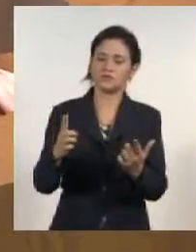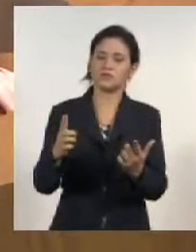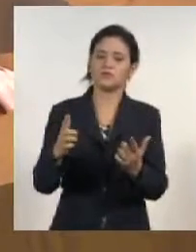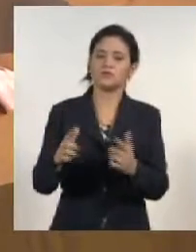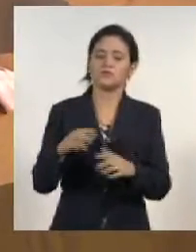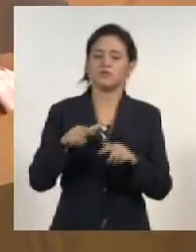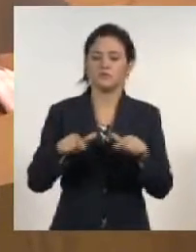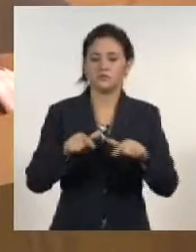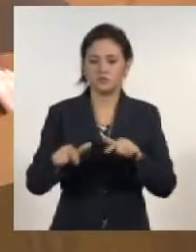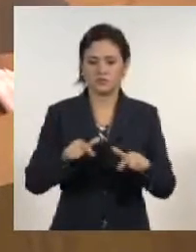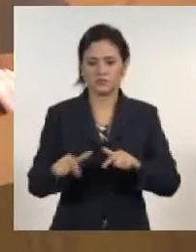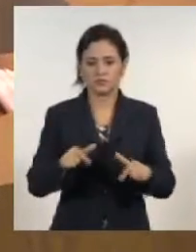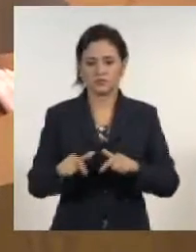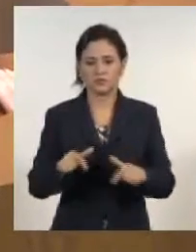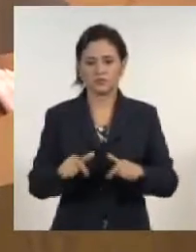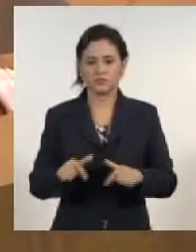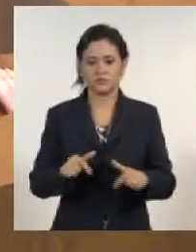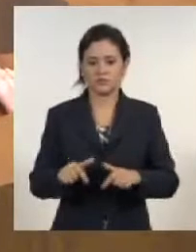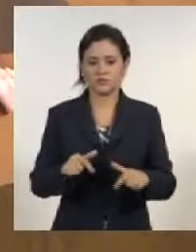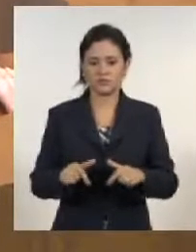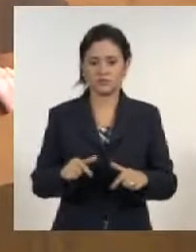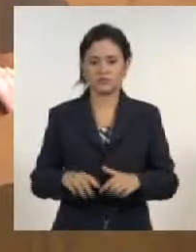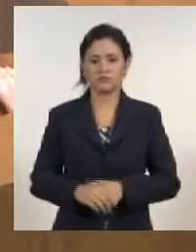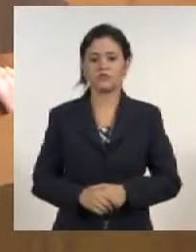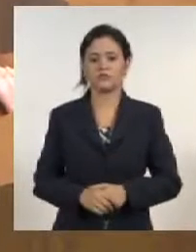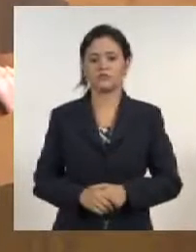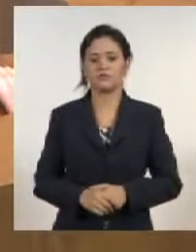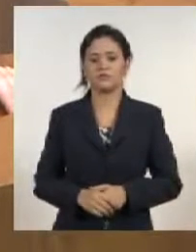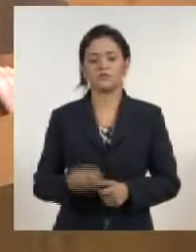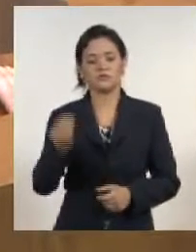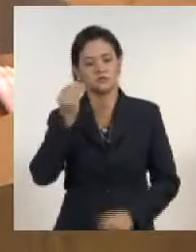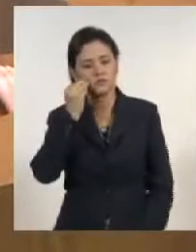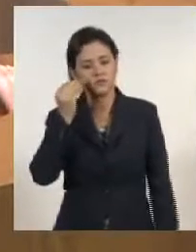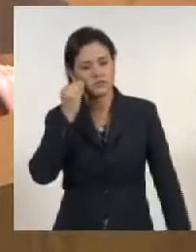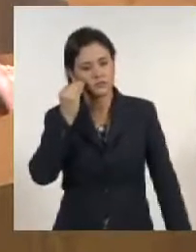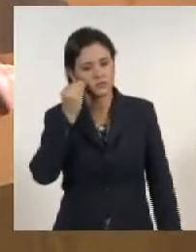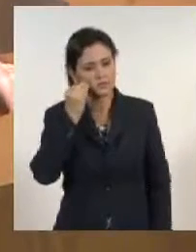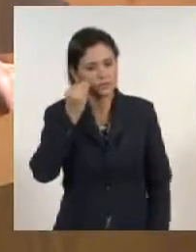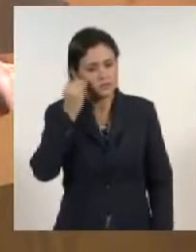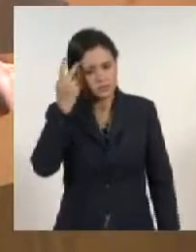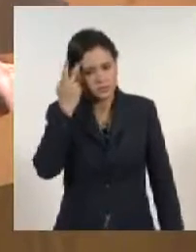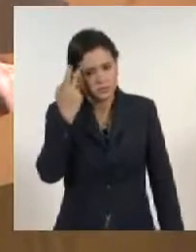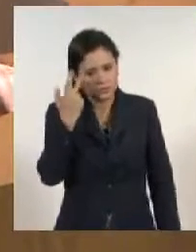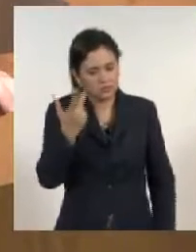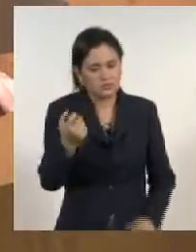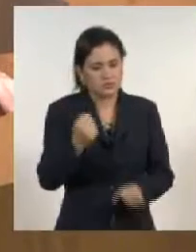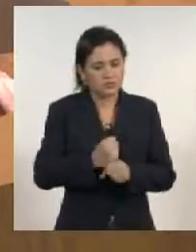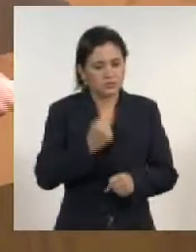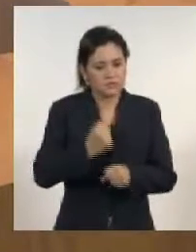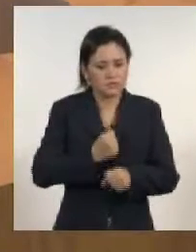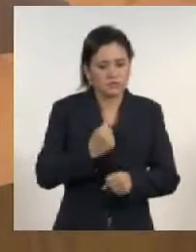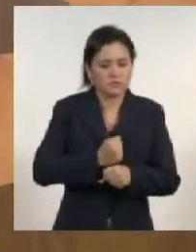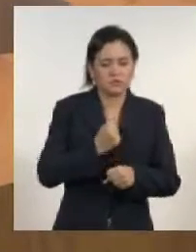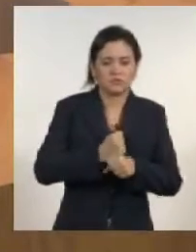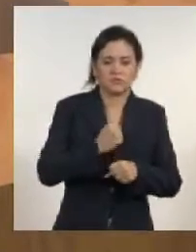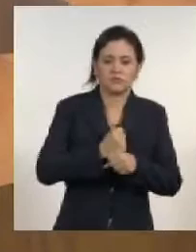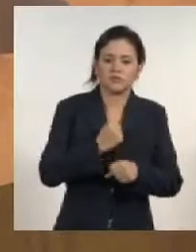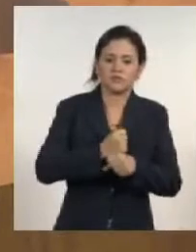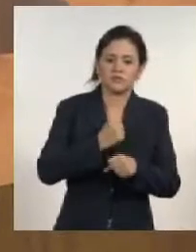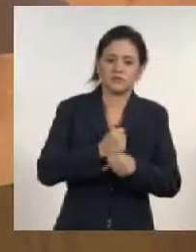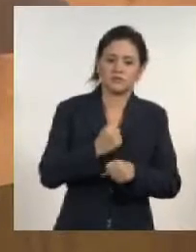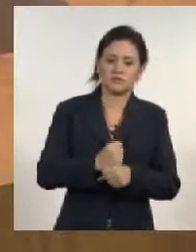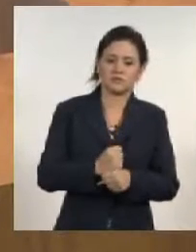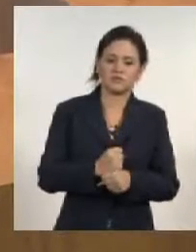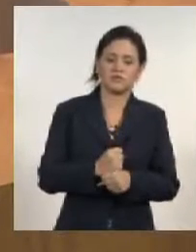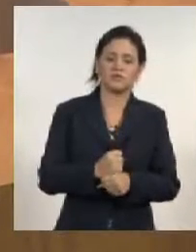dias essa história das obras paradas por conta dos recursos do